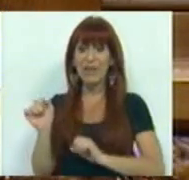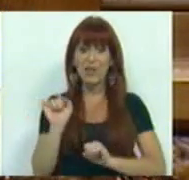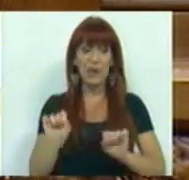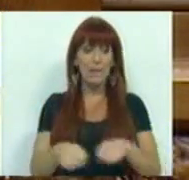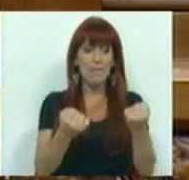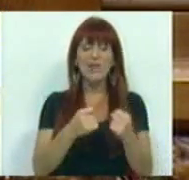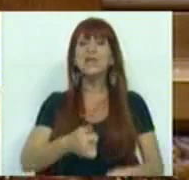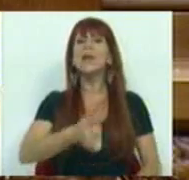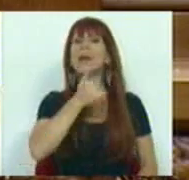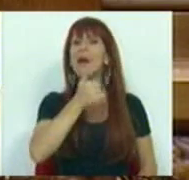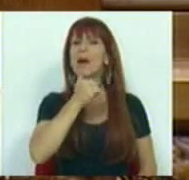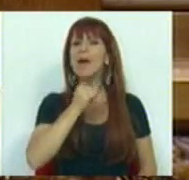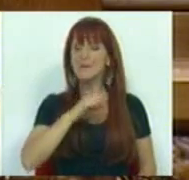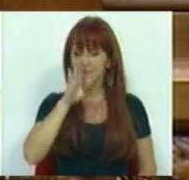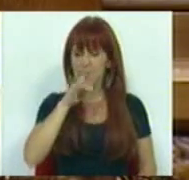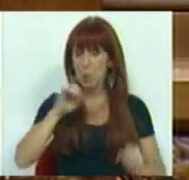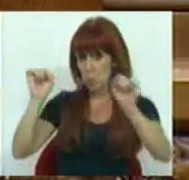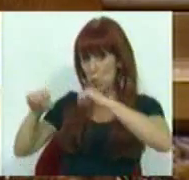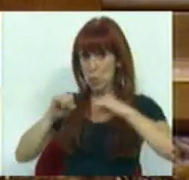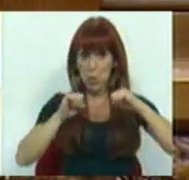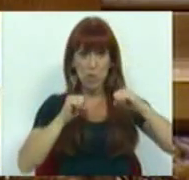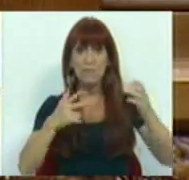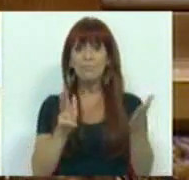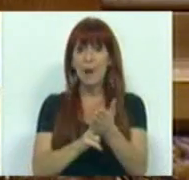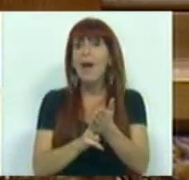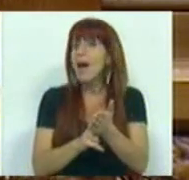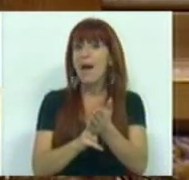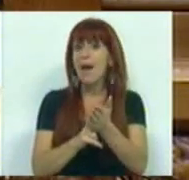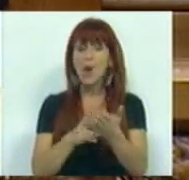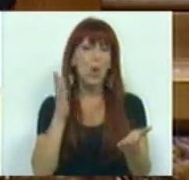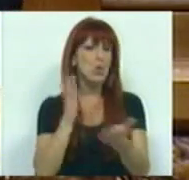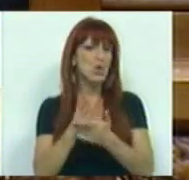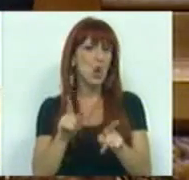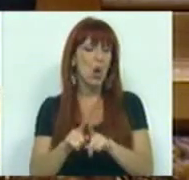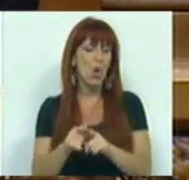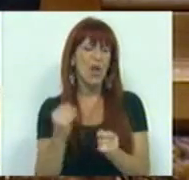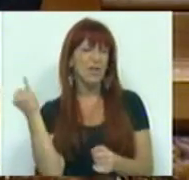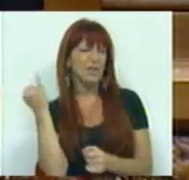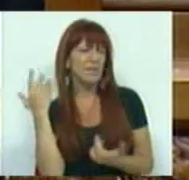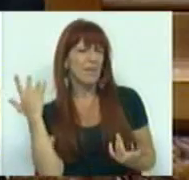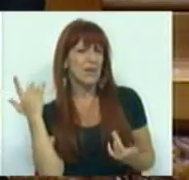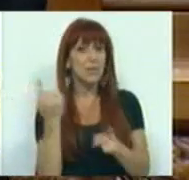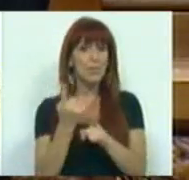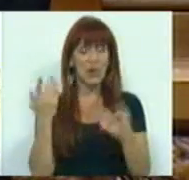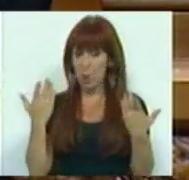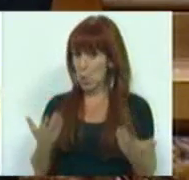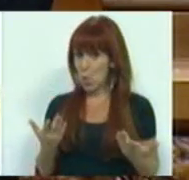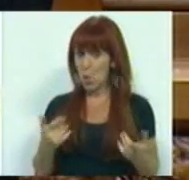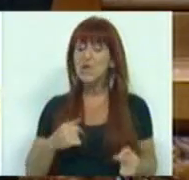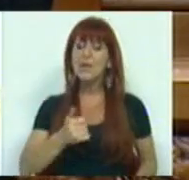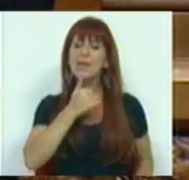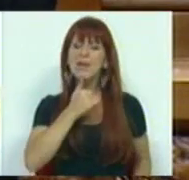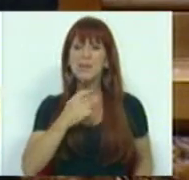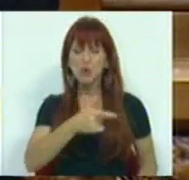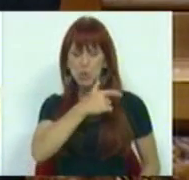partidos ditará se o consenso é real ou apenas uma ficção, porque hoje decidimos